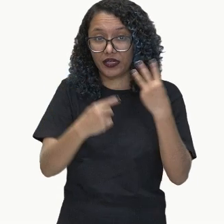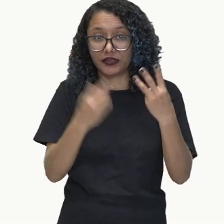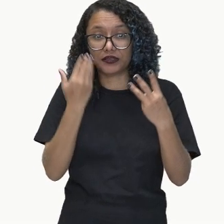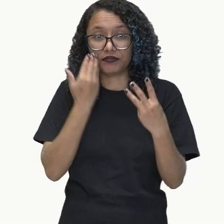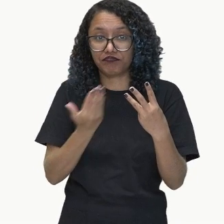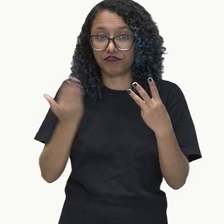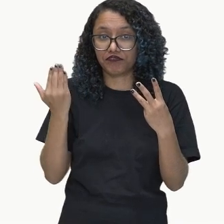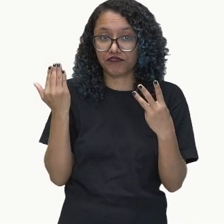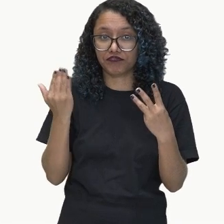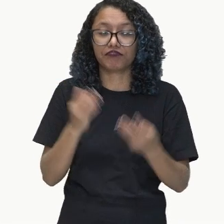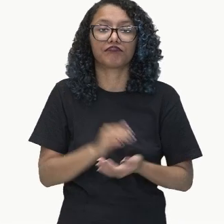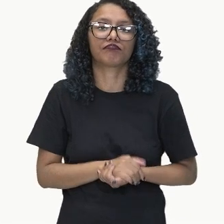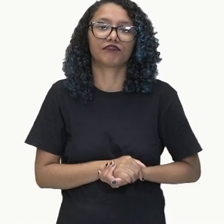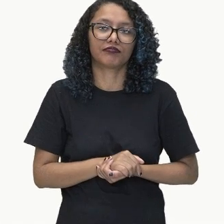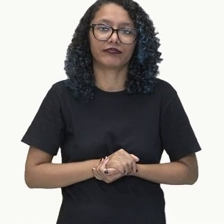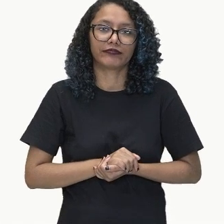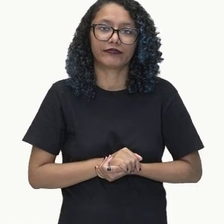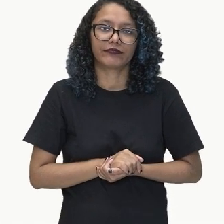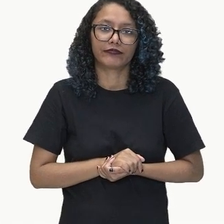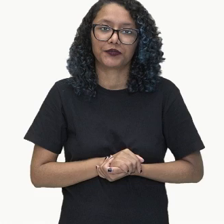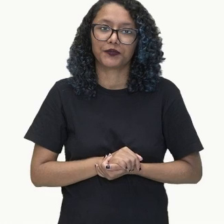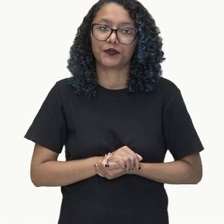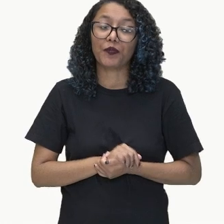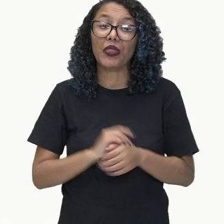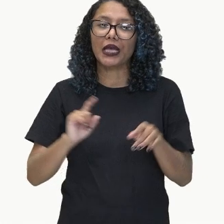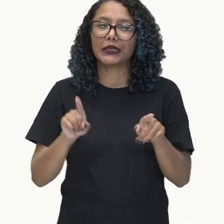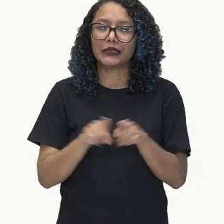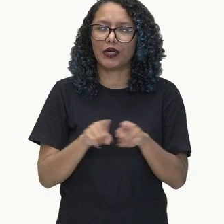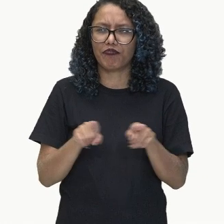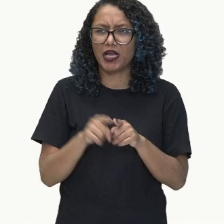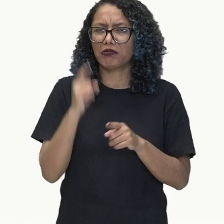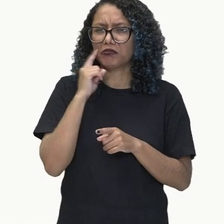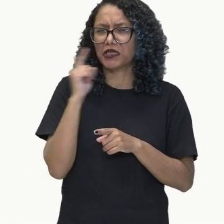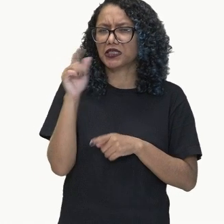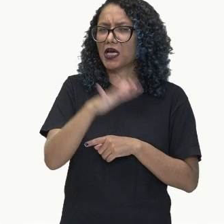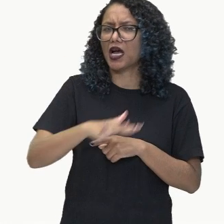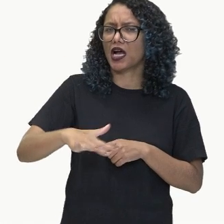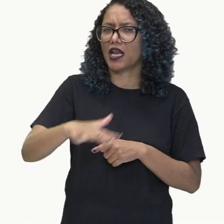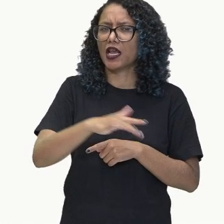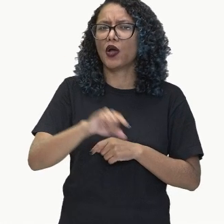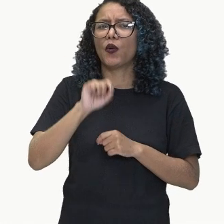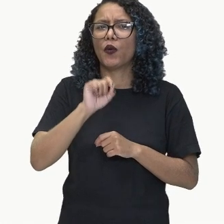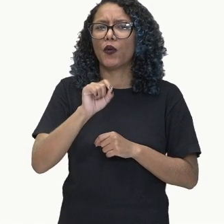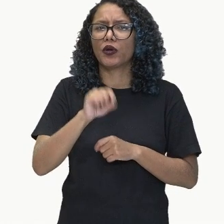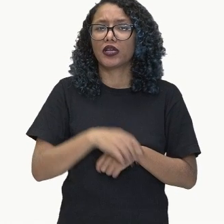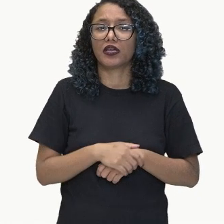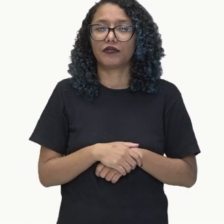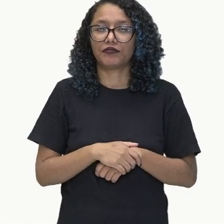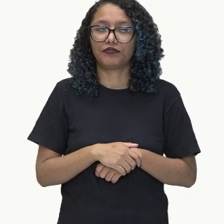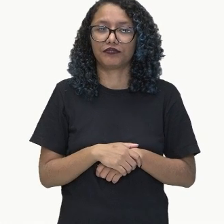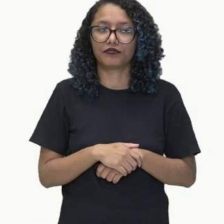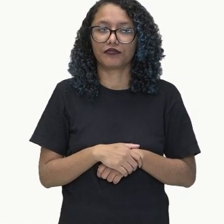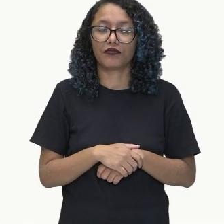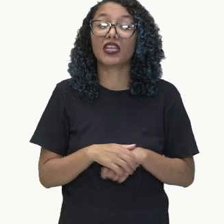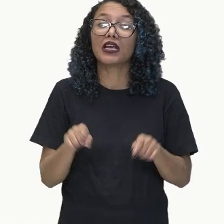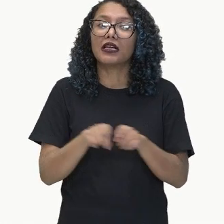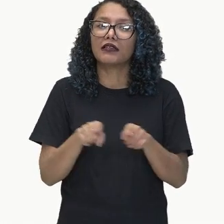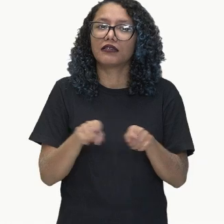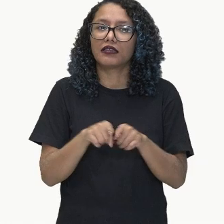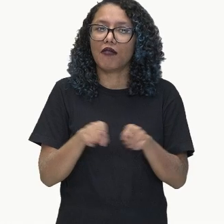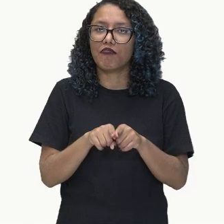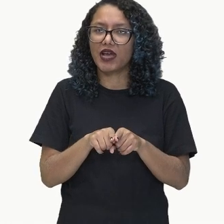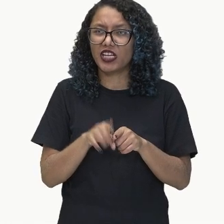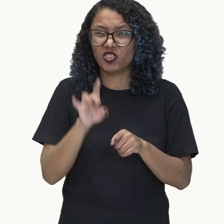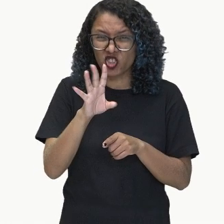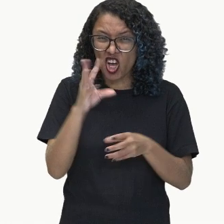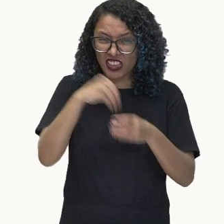E vocês vão observar que a bacia do Rio da Prata, ela vai além do que é Uruguai, Argentina e Paraguai.